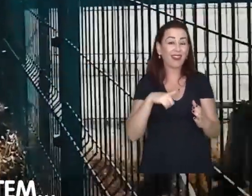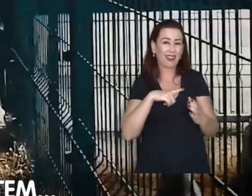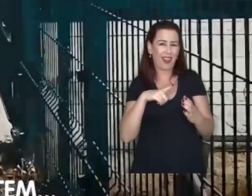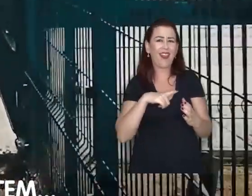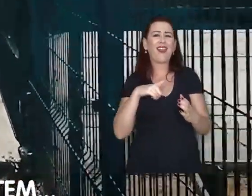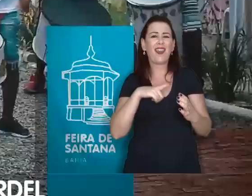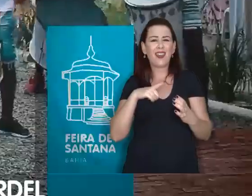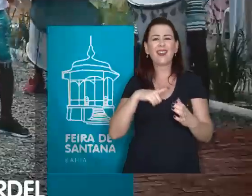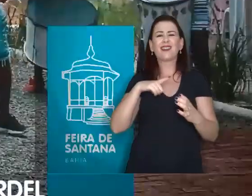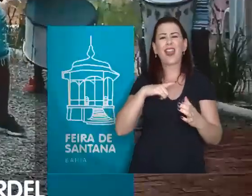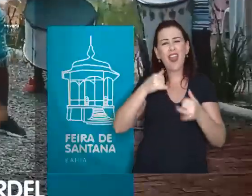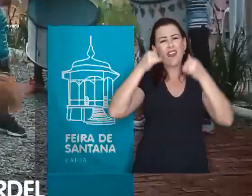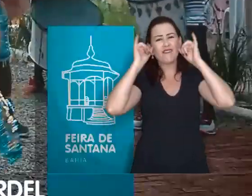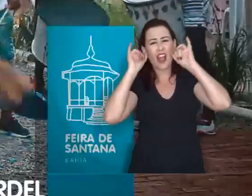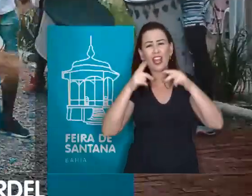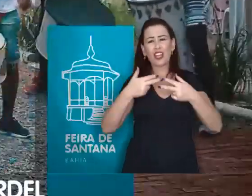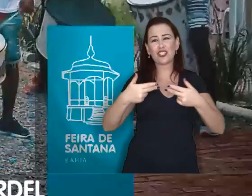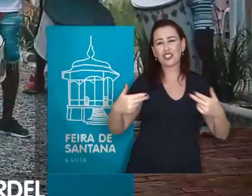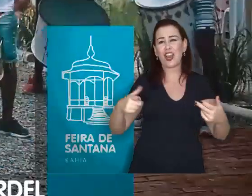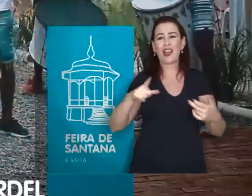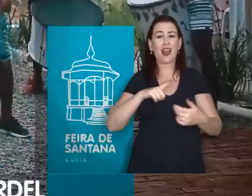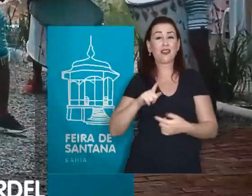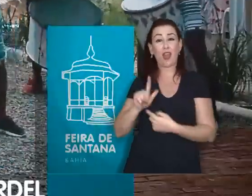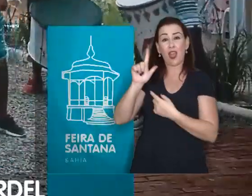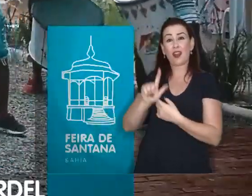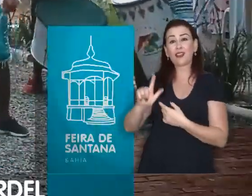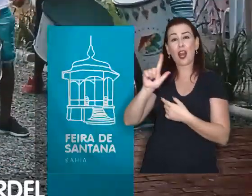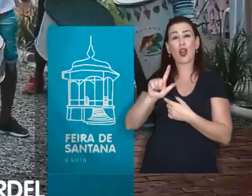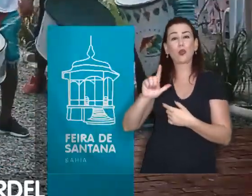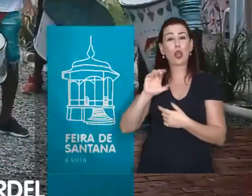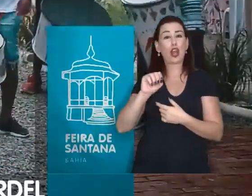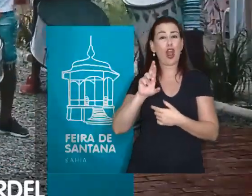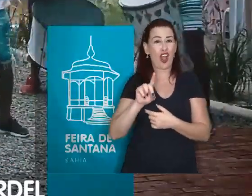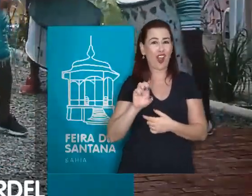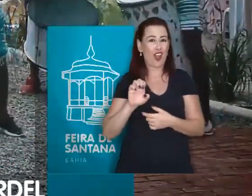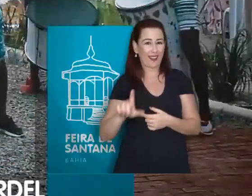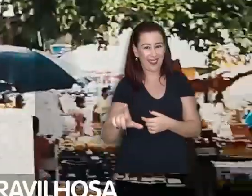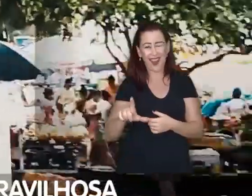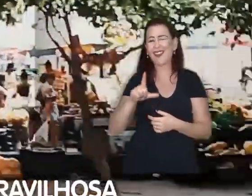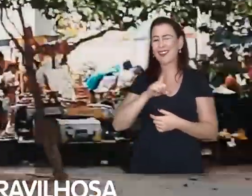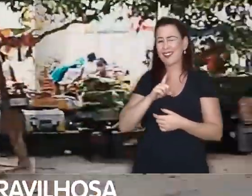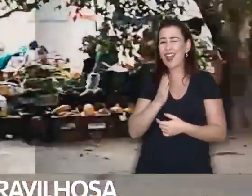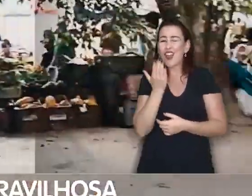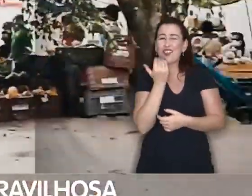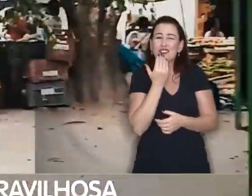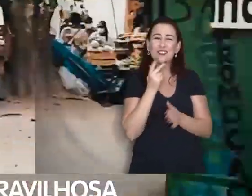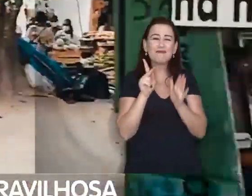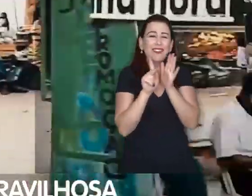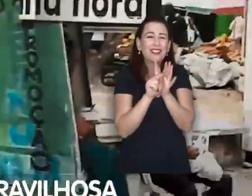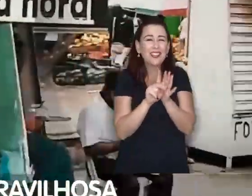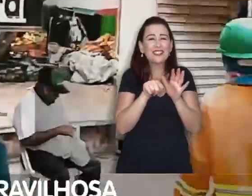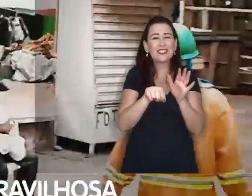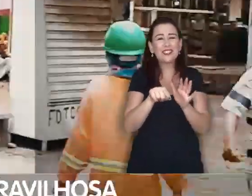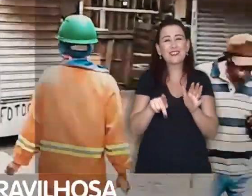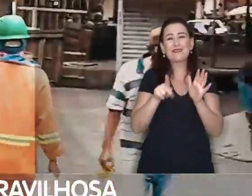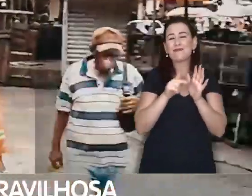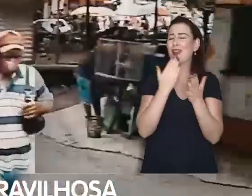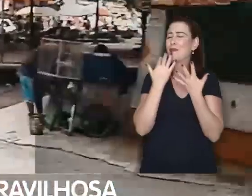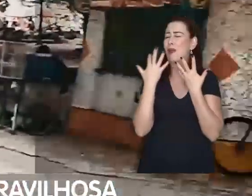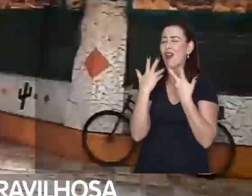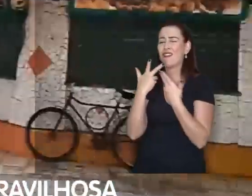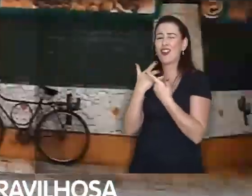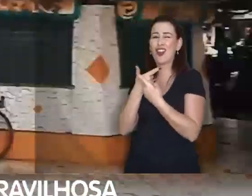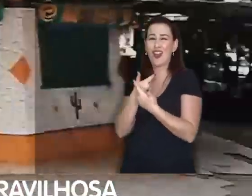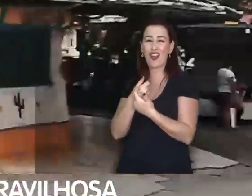no balaio tem. Tem vaquejada, literatura de cordel. Tem comida típica e uma